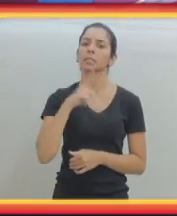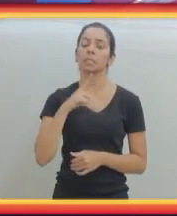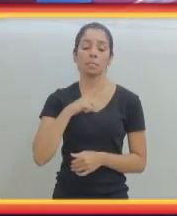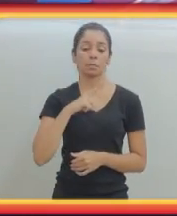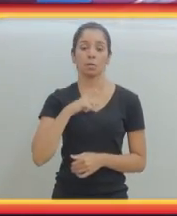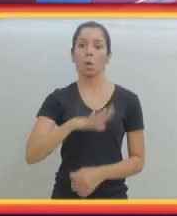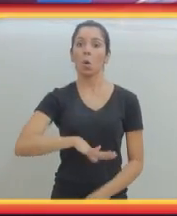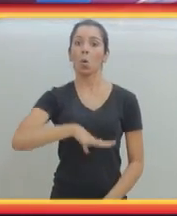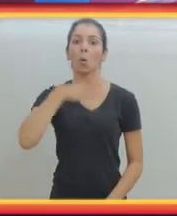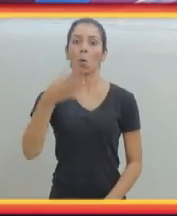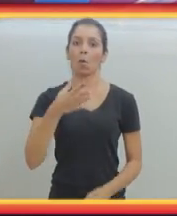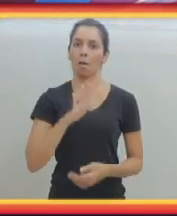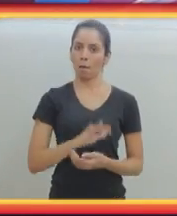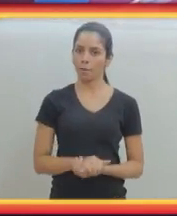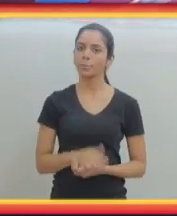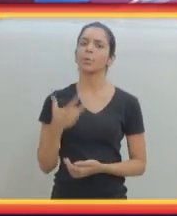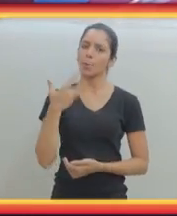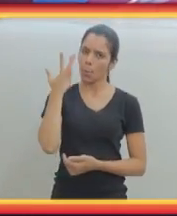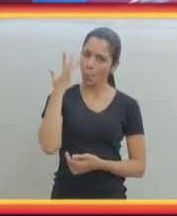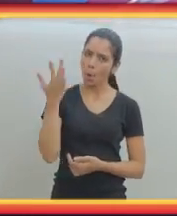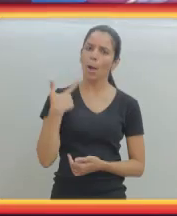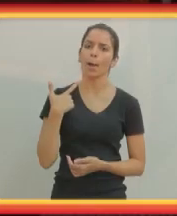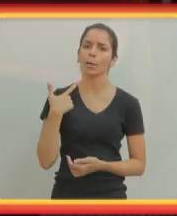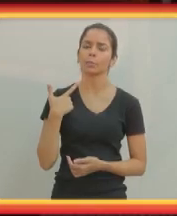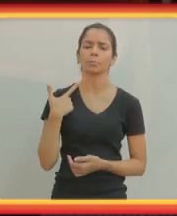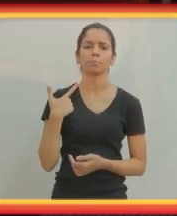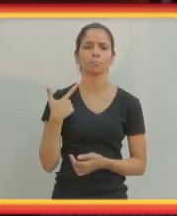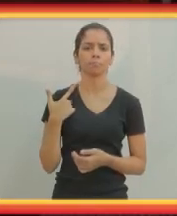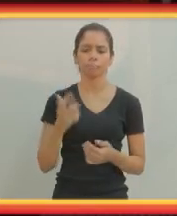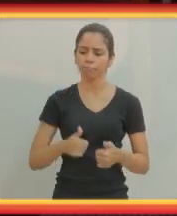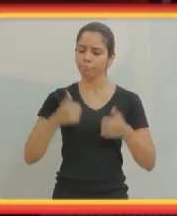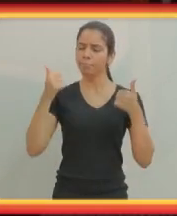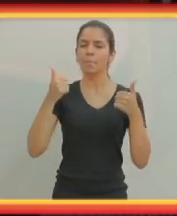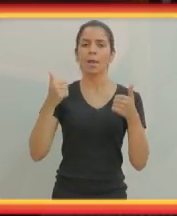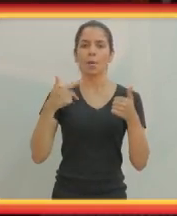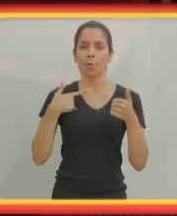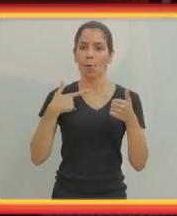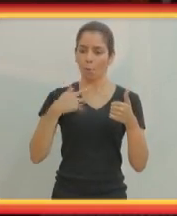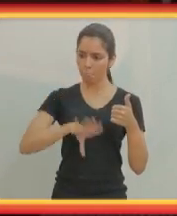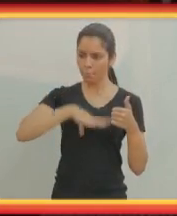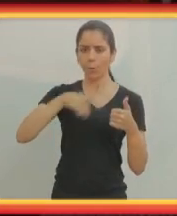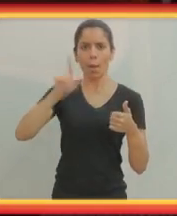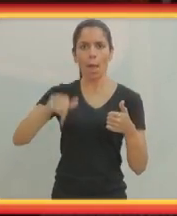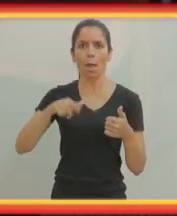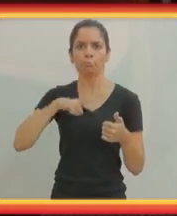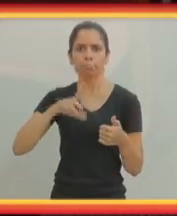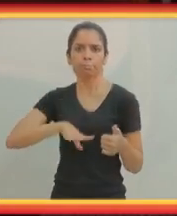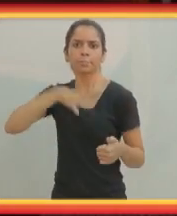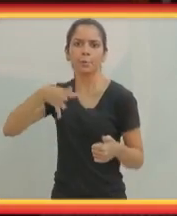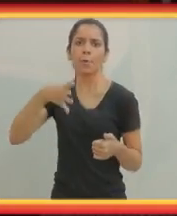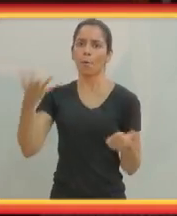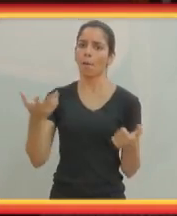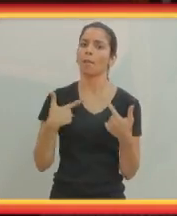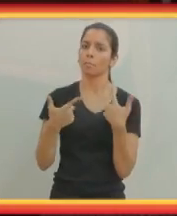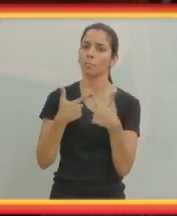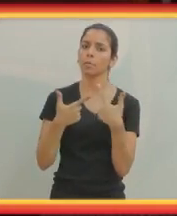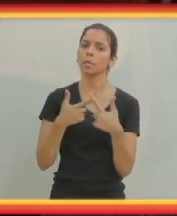aprendizado foi de ter coragem, assim. Eu acho que a maior virtude desse personagem é ser corajoso, porque ele vai